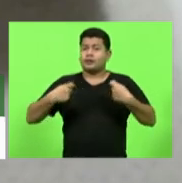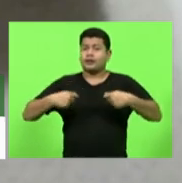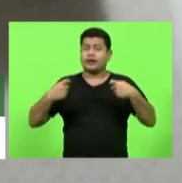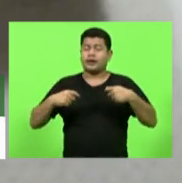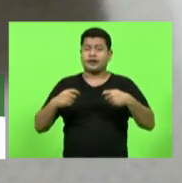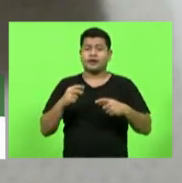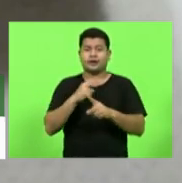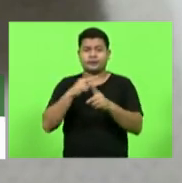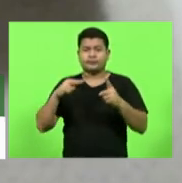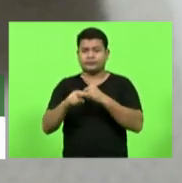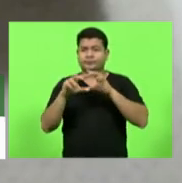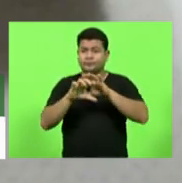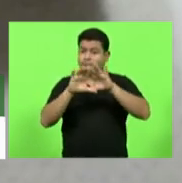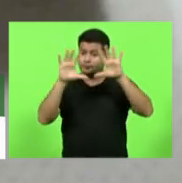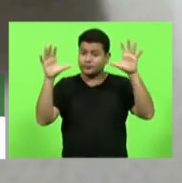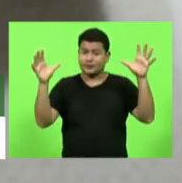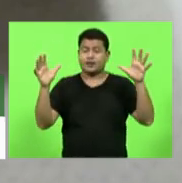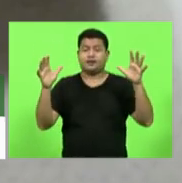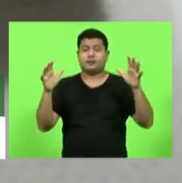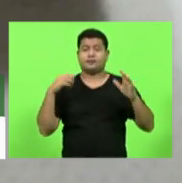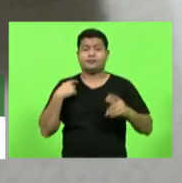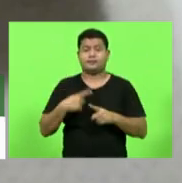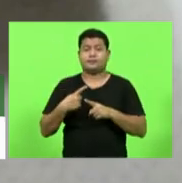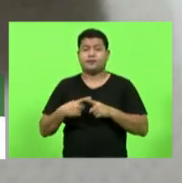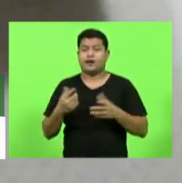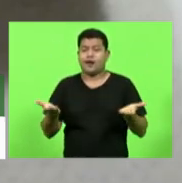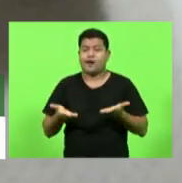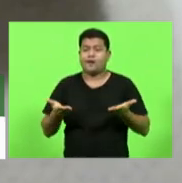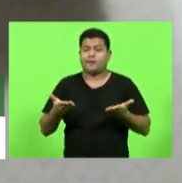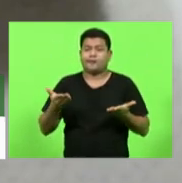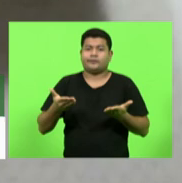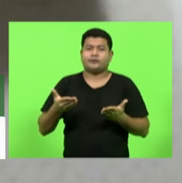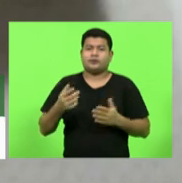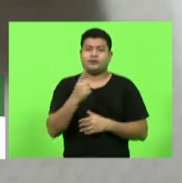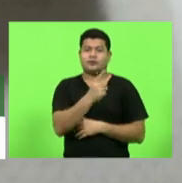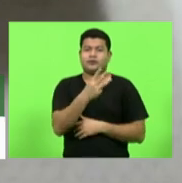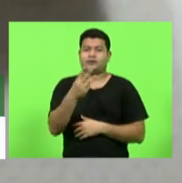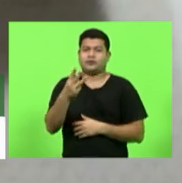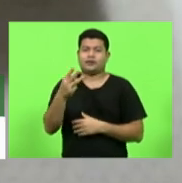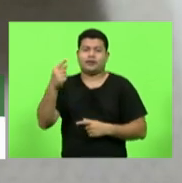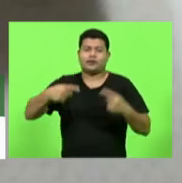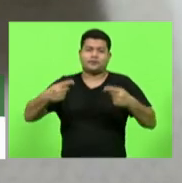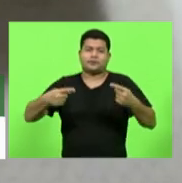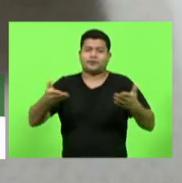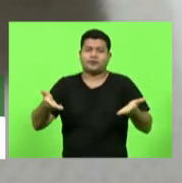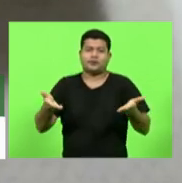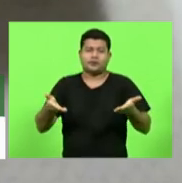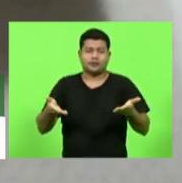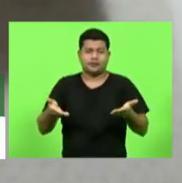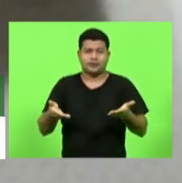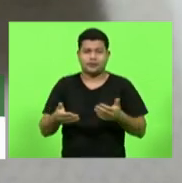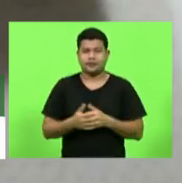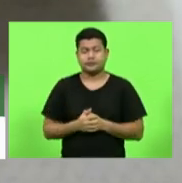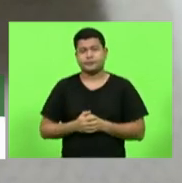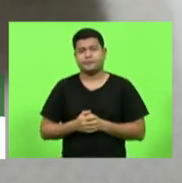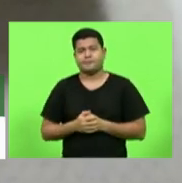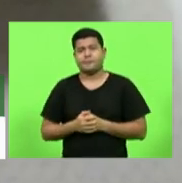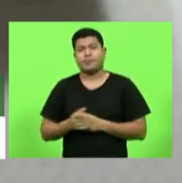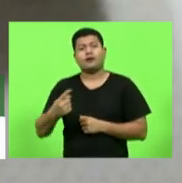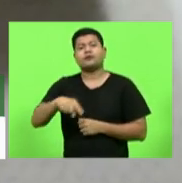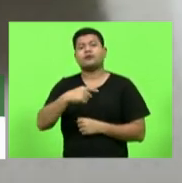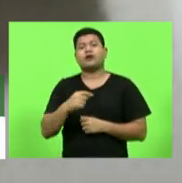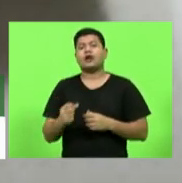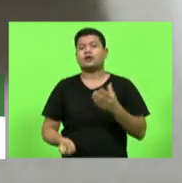valer para o projeto que nós estamos discutindo agora, o 133. Qual é o que nós precisamos para implementar essa